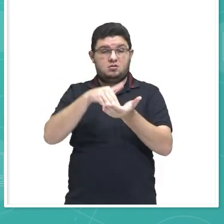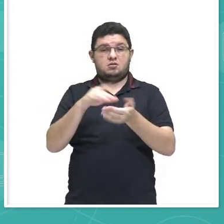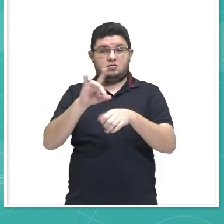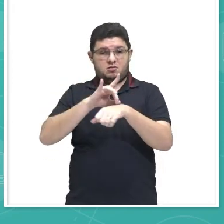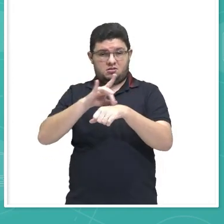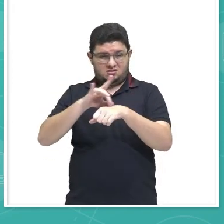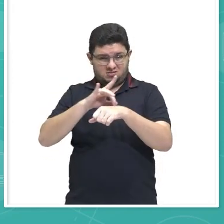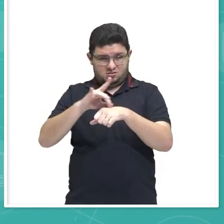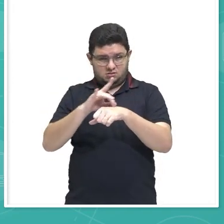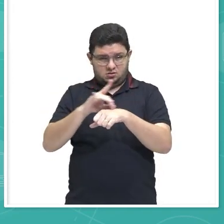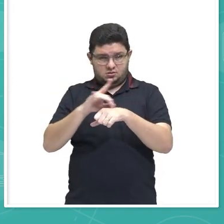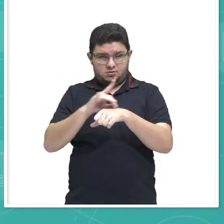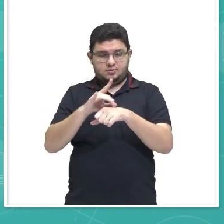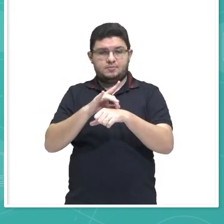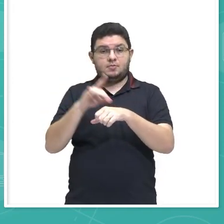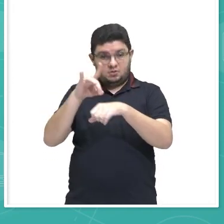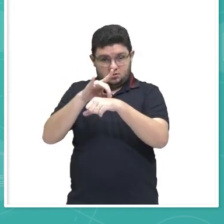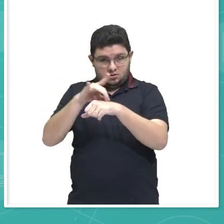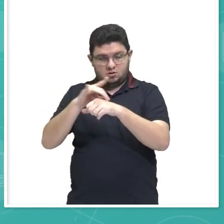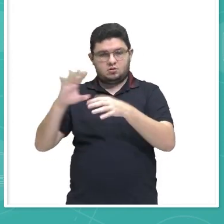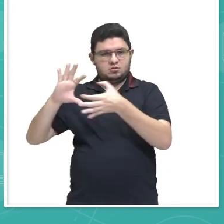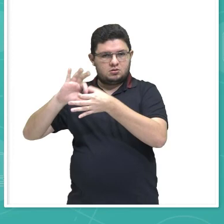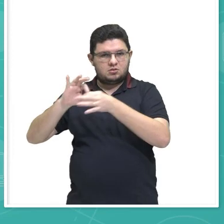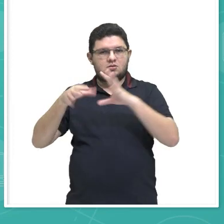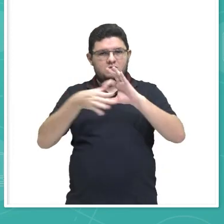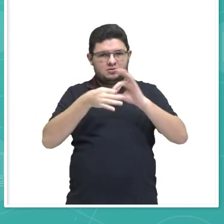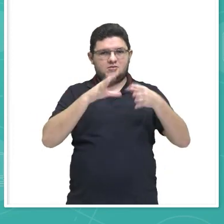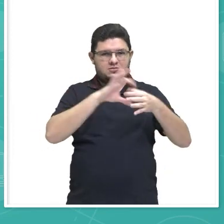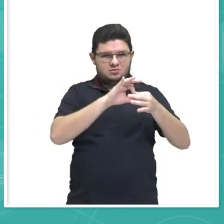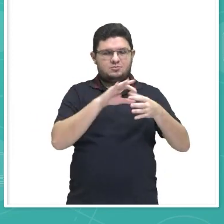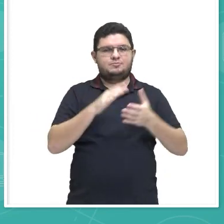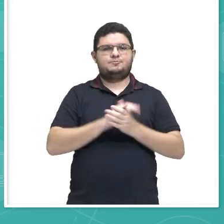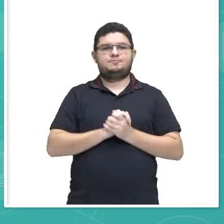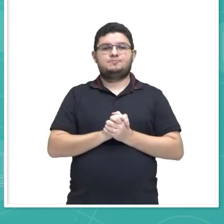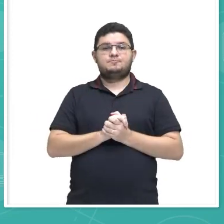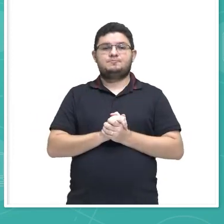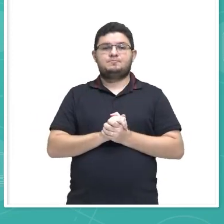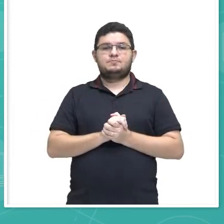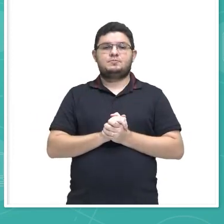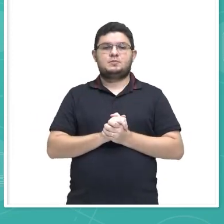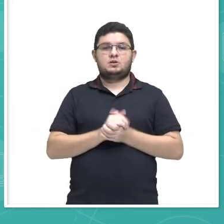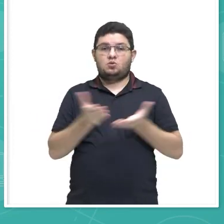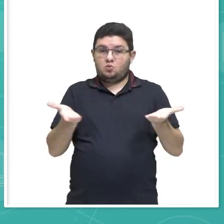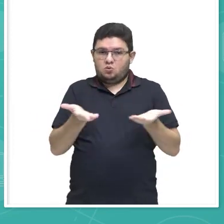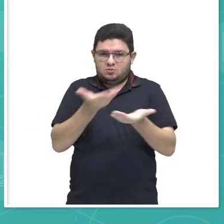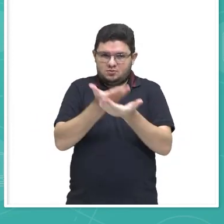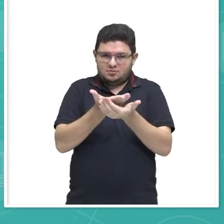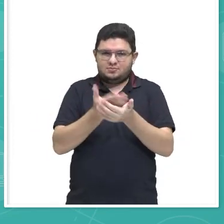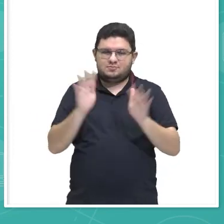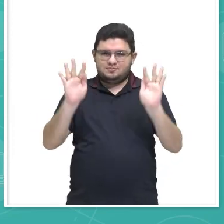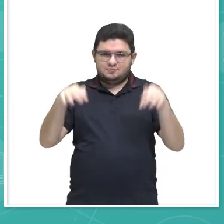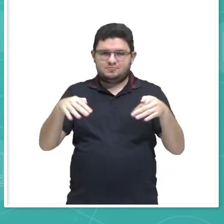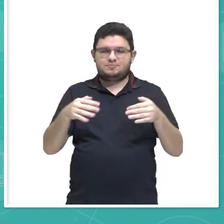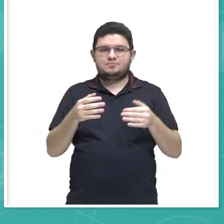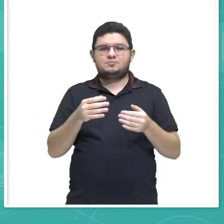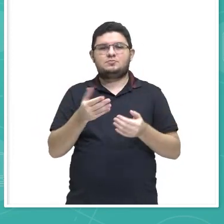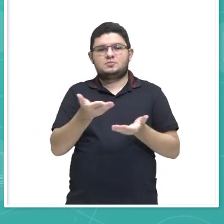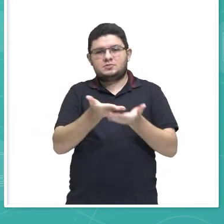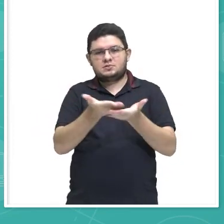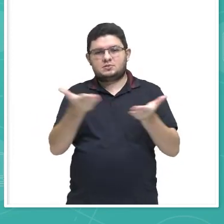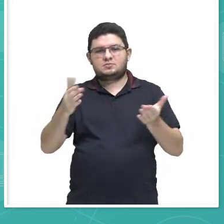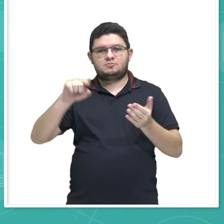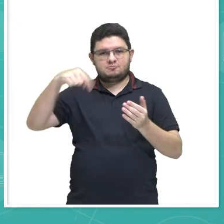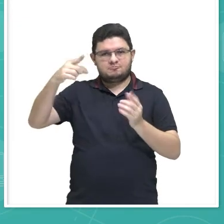apenas judocas de faixa preta. Tudo bem, pessoal? Então essa foi a nossa aula de hoje. Tenham todos bons estudos.